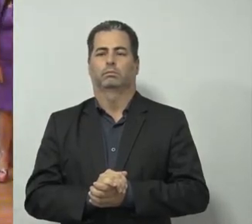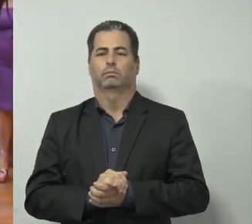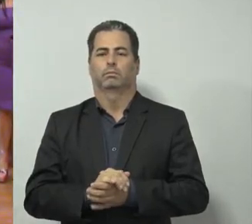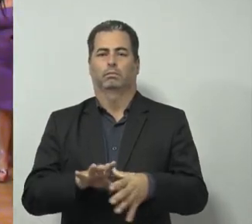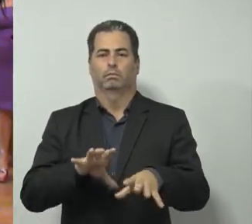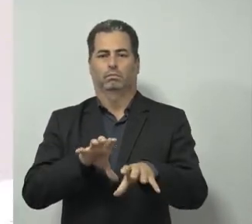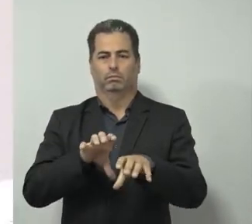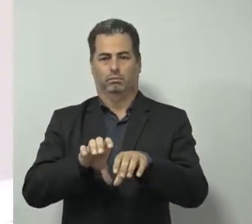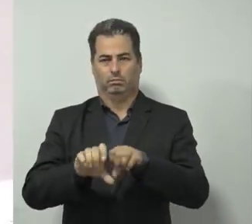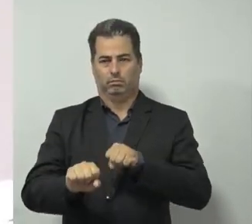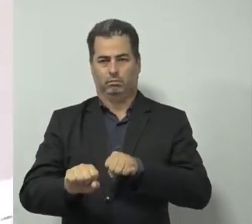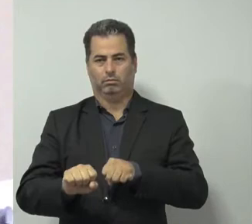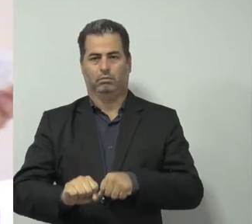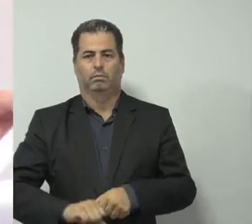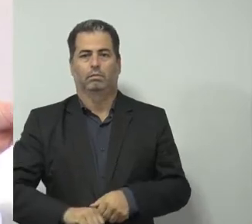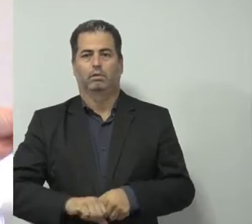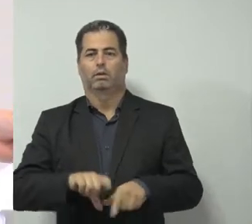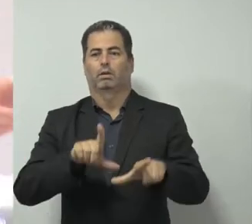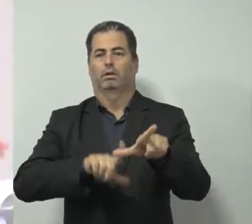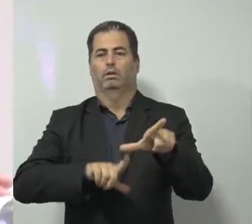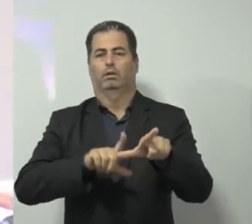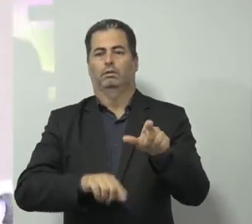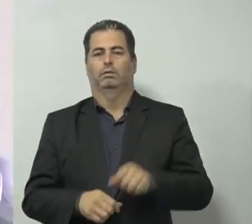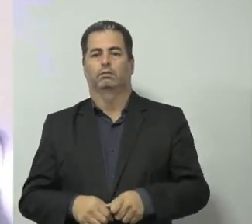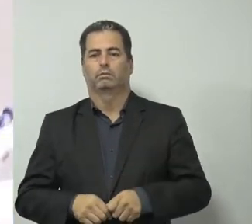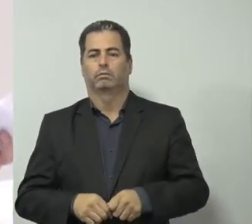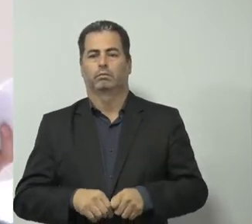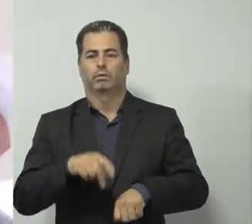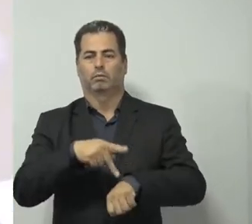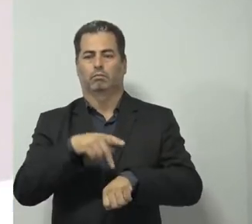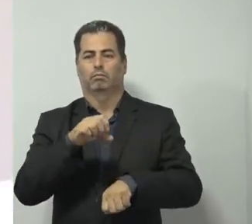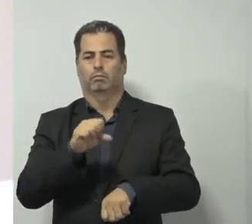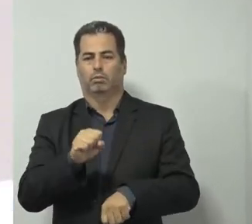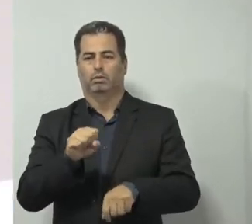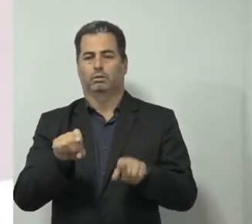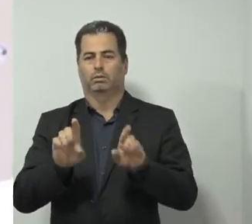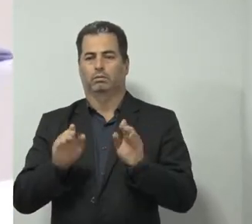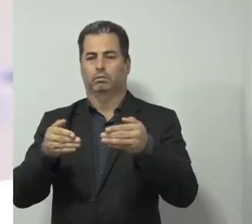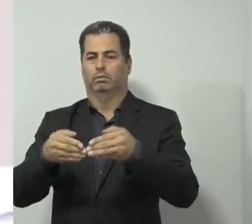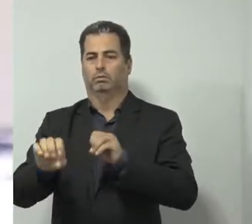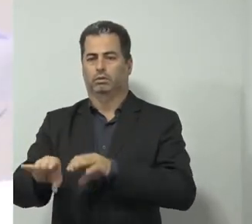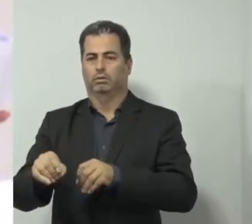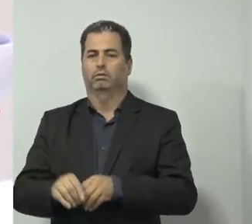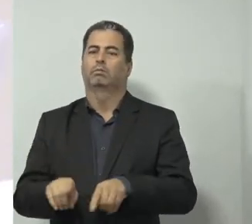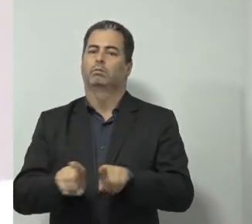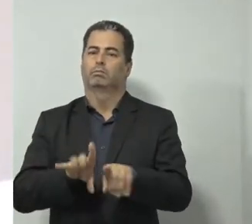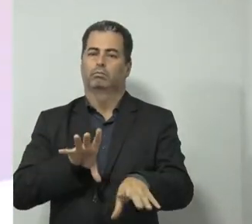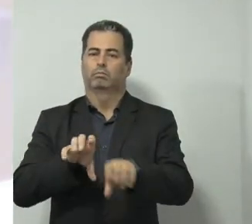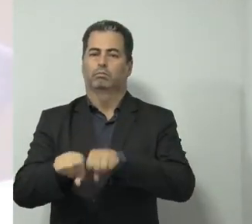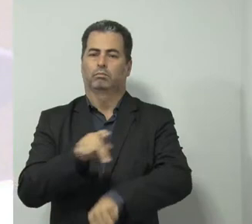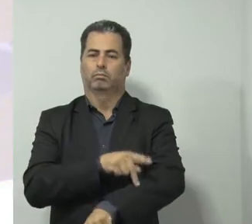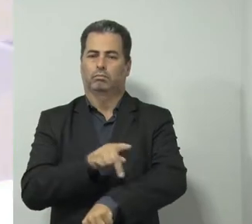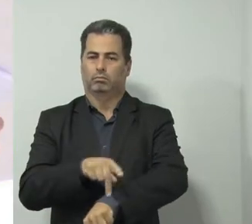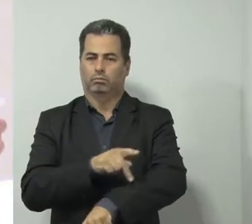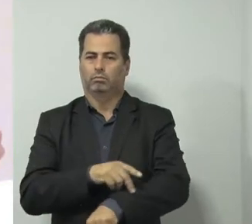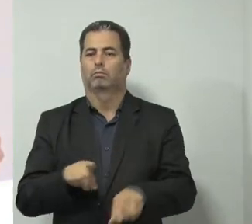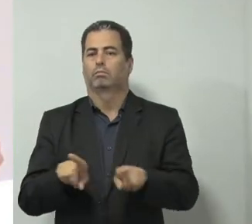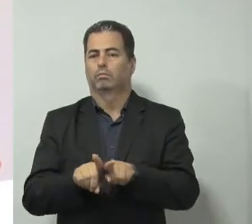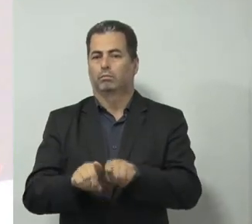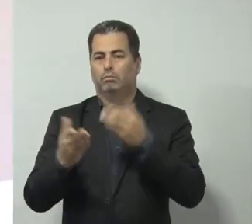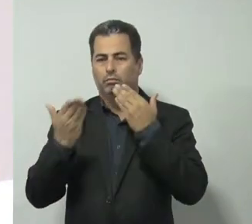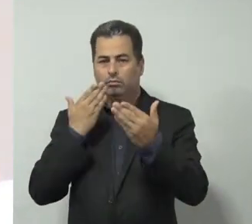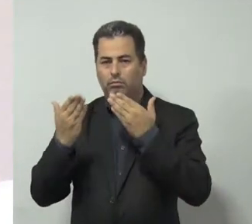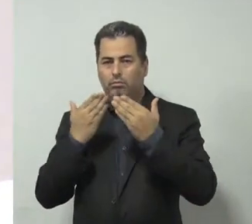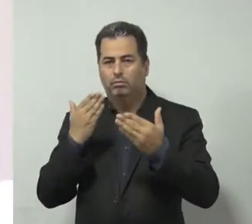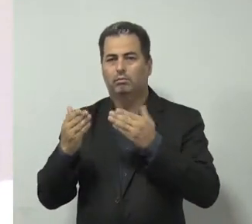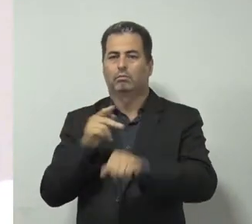Formada em Letras e com especialização na área da educação. Cursou também Pedagogia, Neuropedagogia e Psicopedagogia.